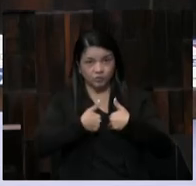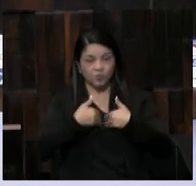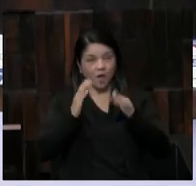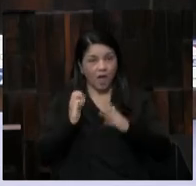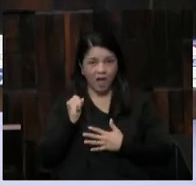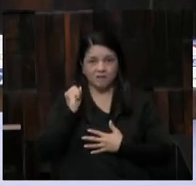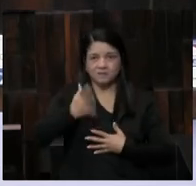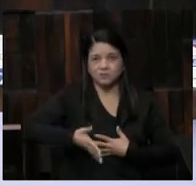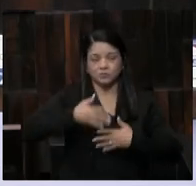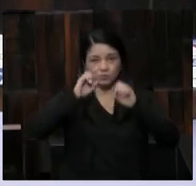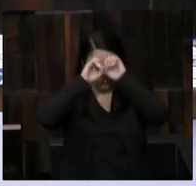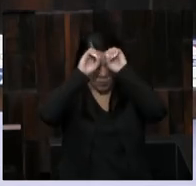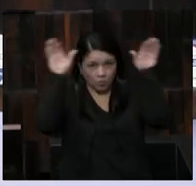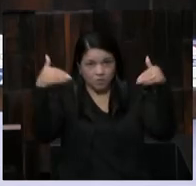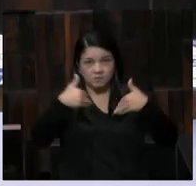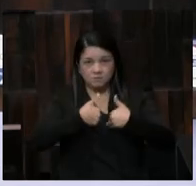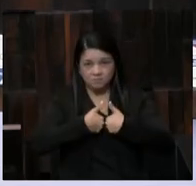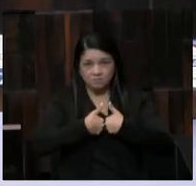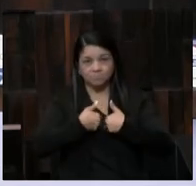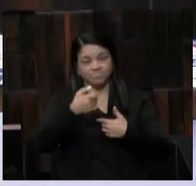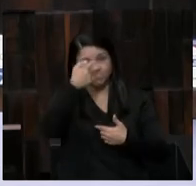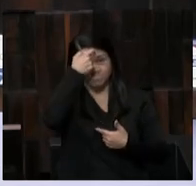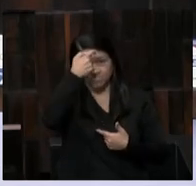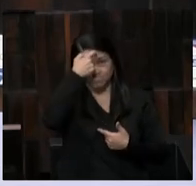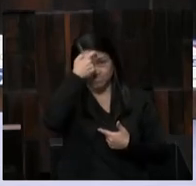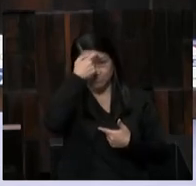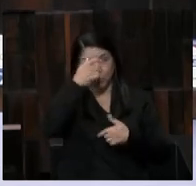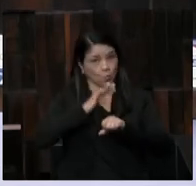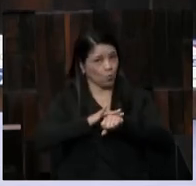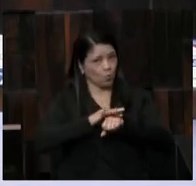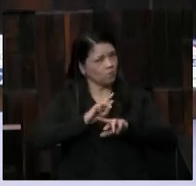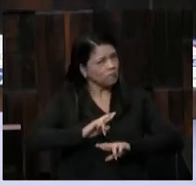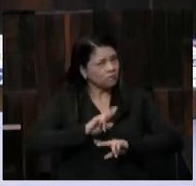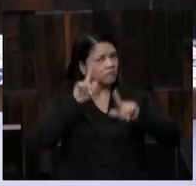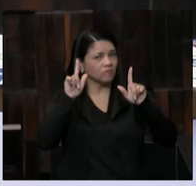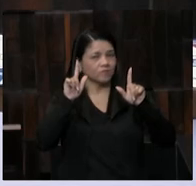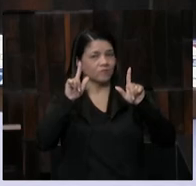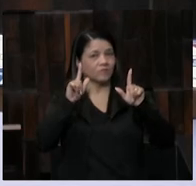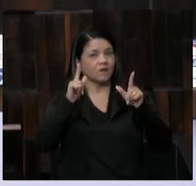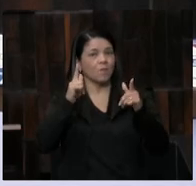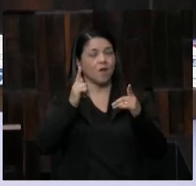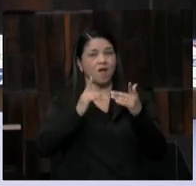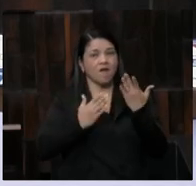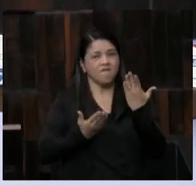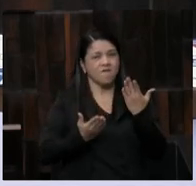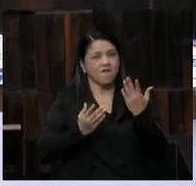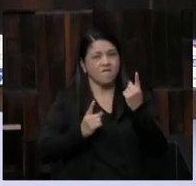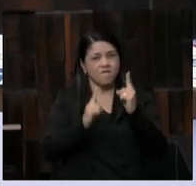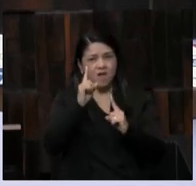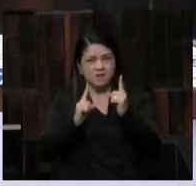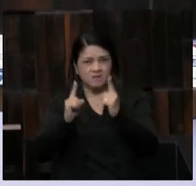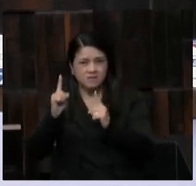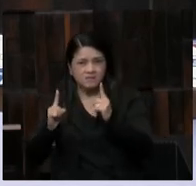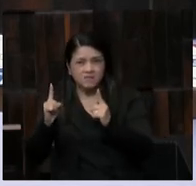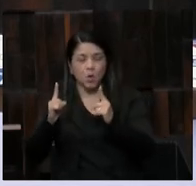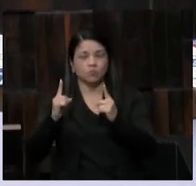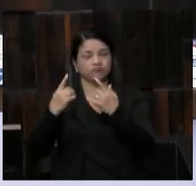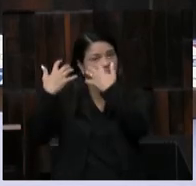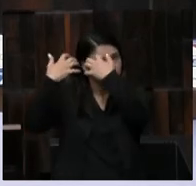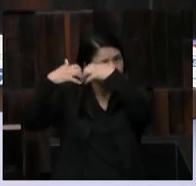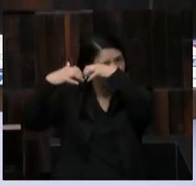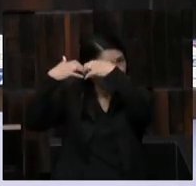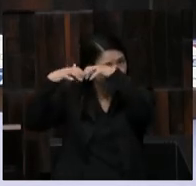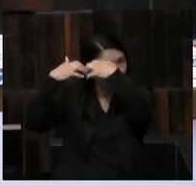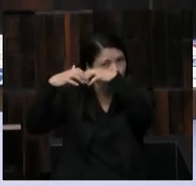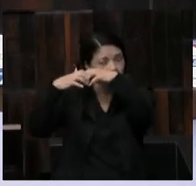conscientização no sentido de que ele não é uma doença, mas uma variação neurológica natural da diversidade